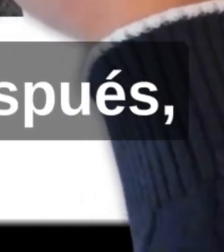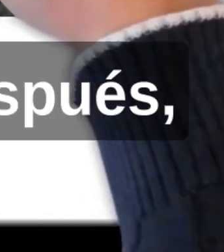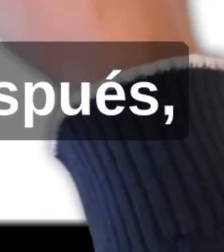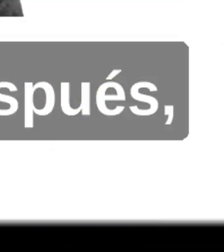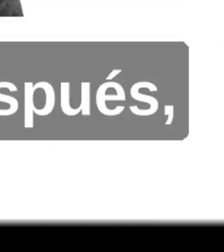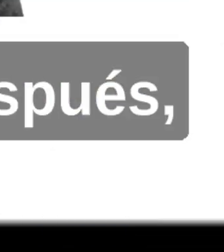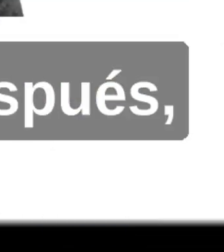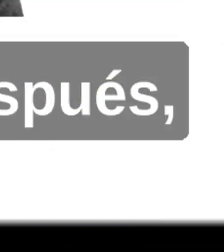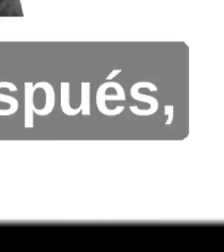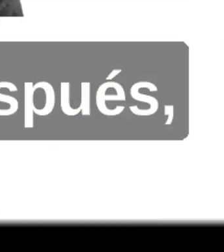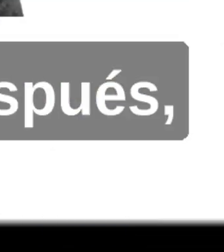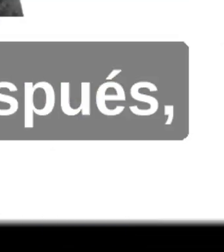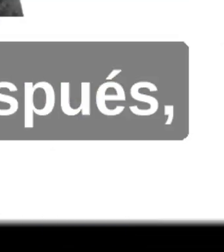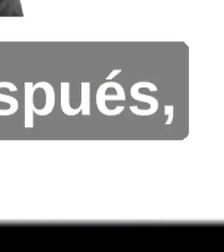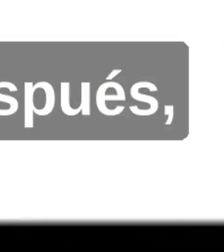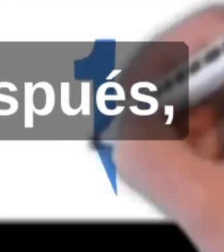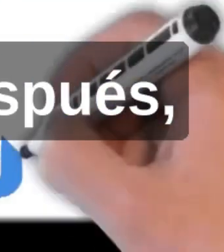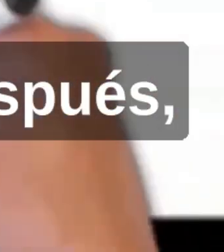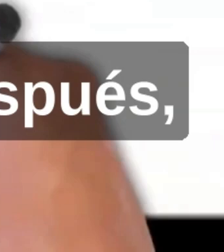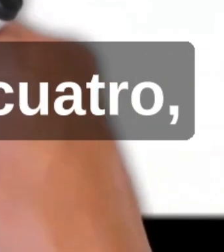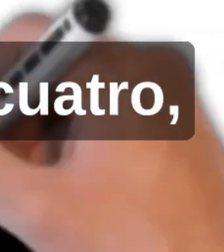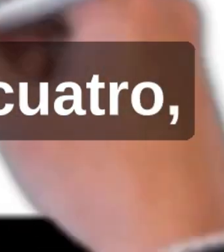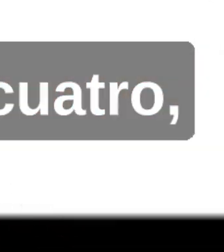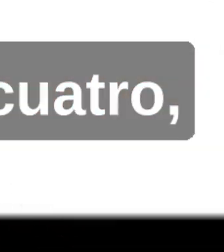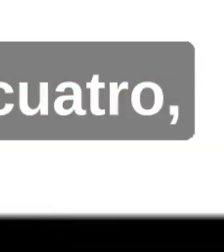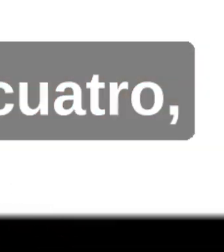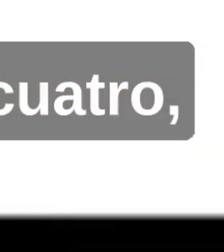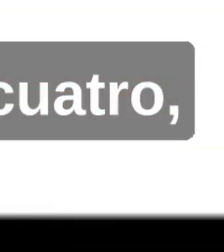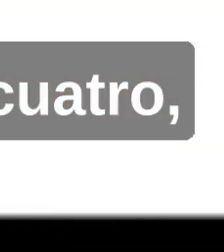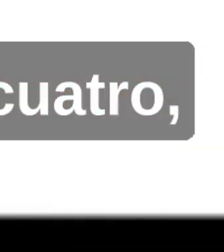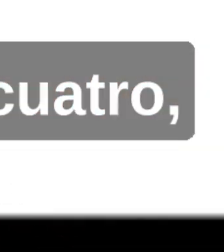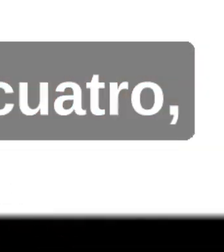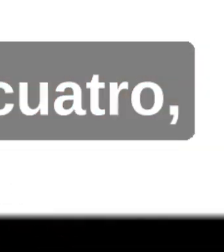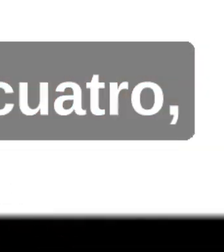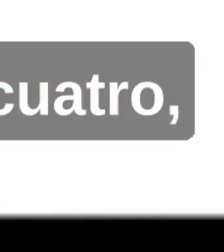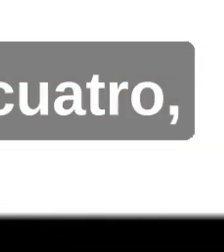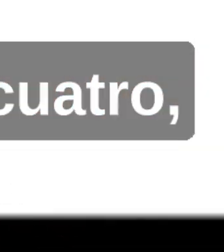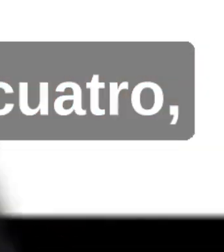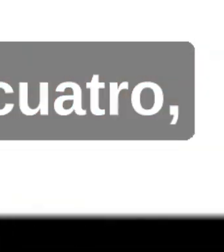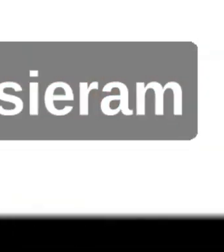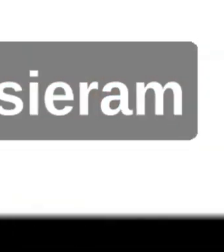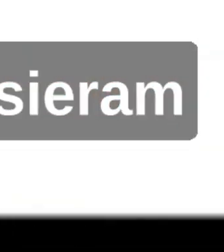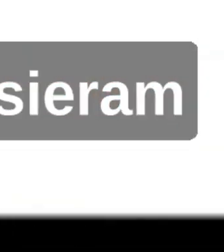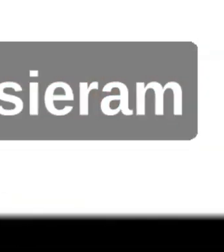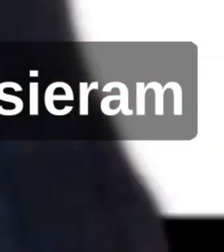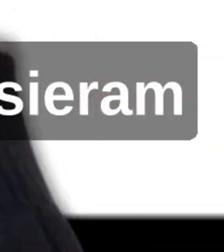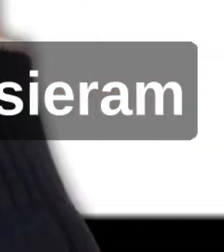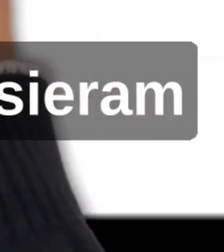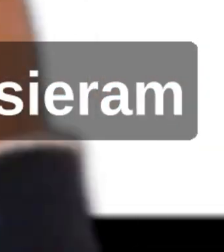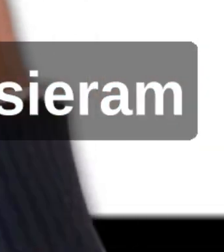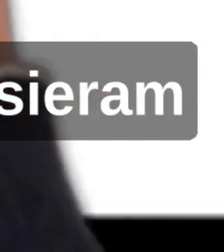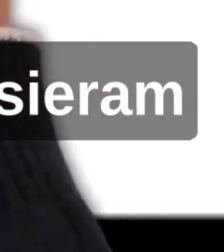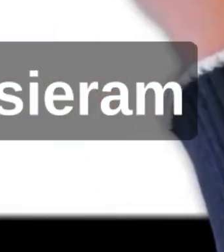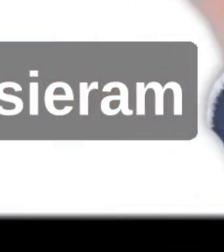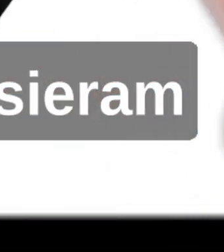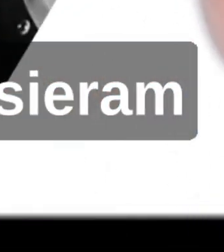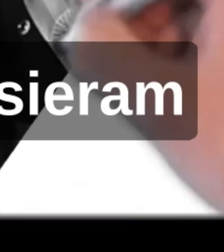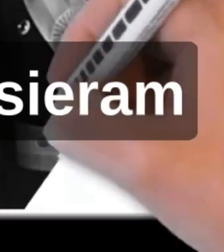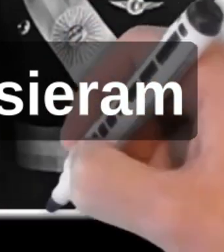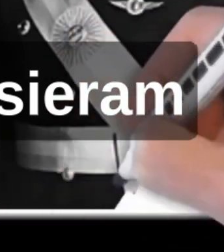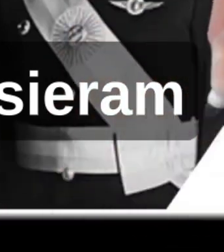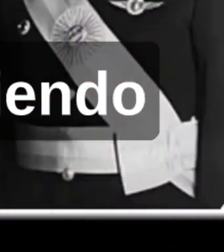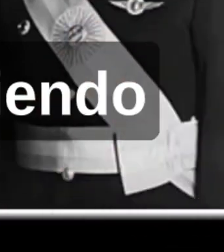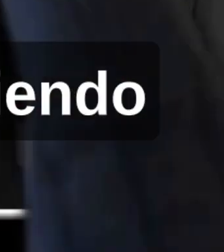ri harlock ocorrerias em 1944 Borges Sumaré e hermana se